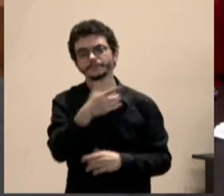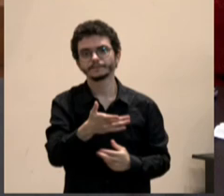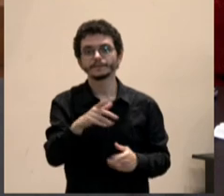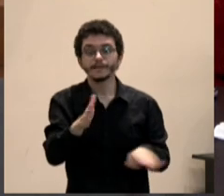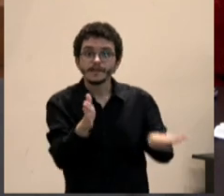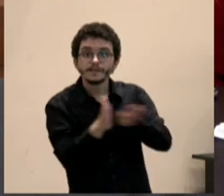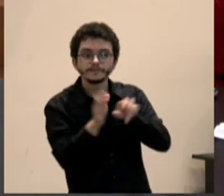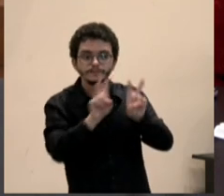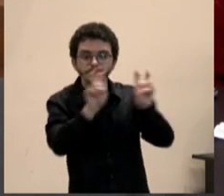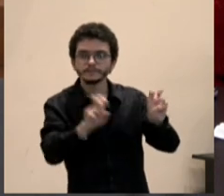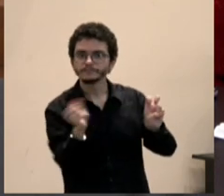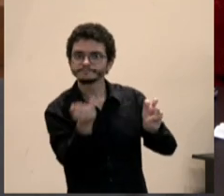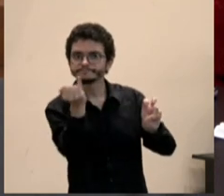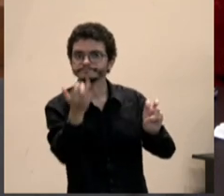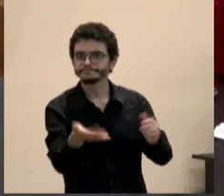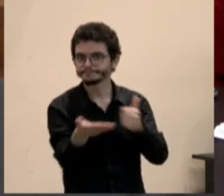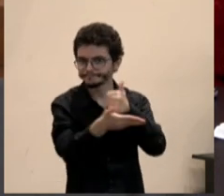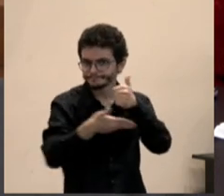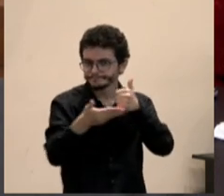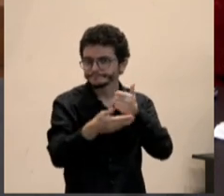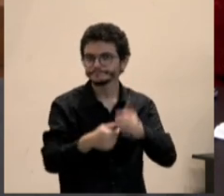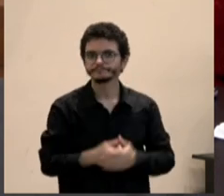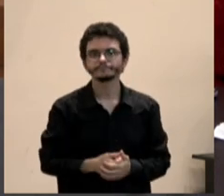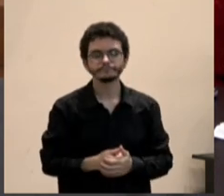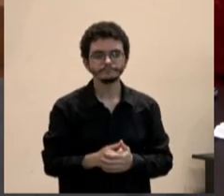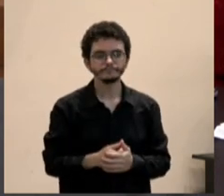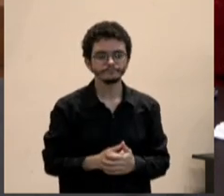questão fundamental.